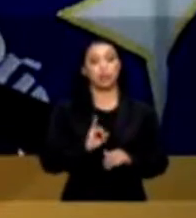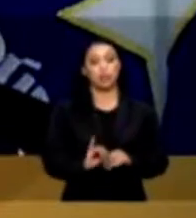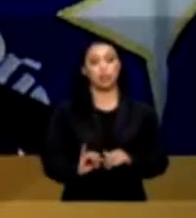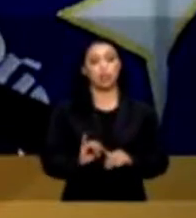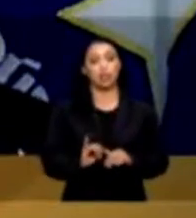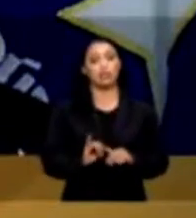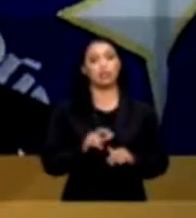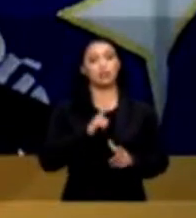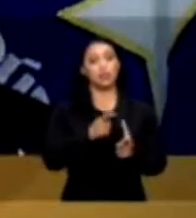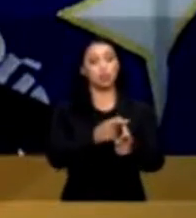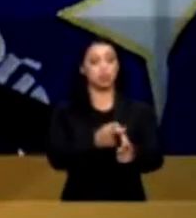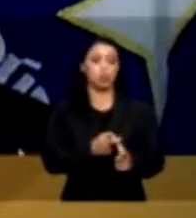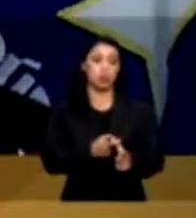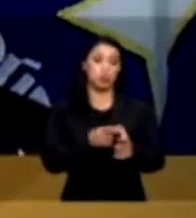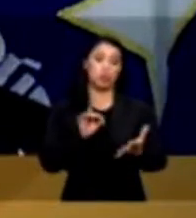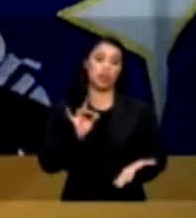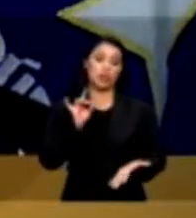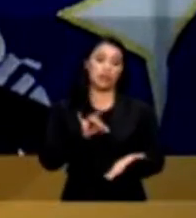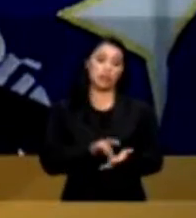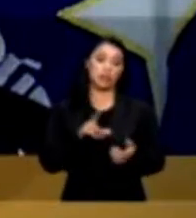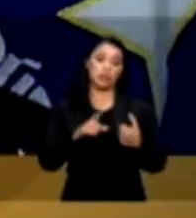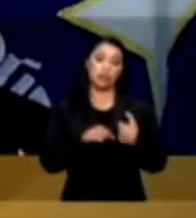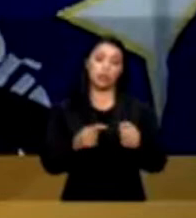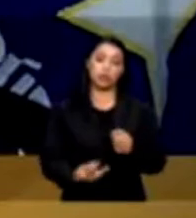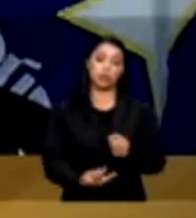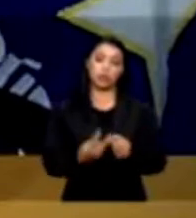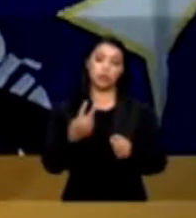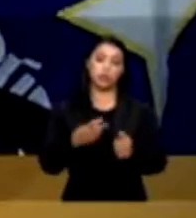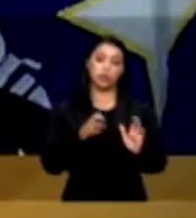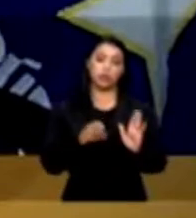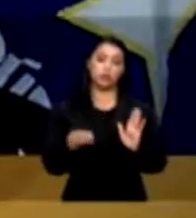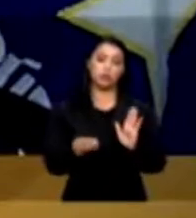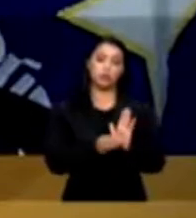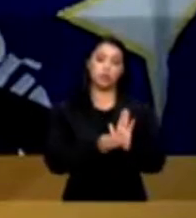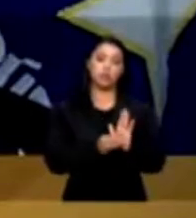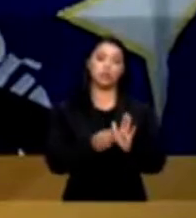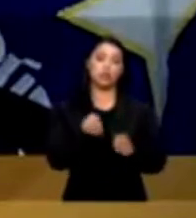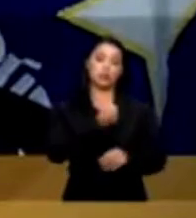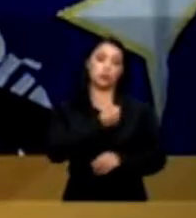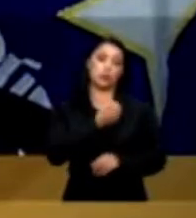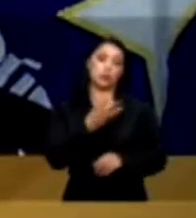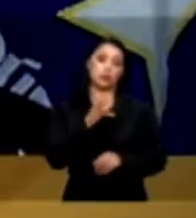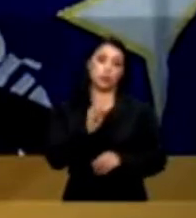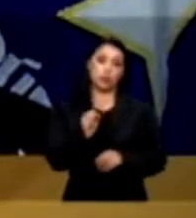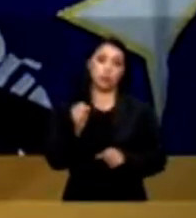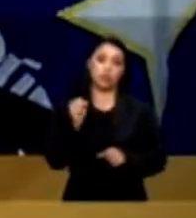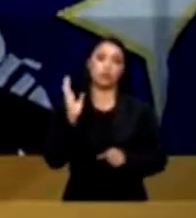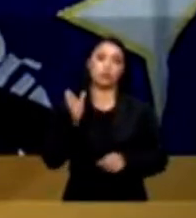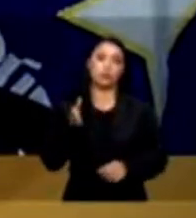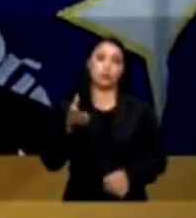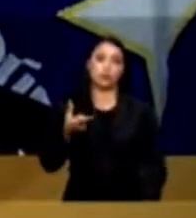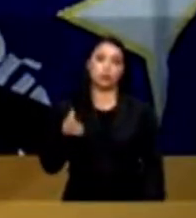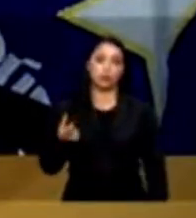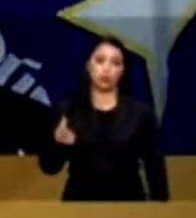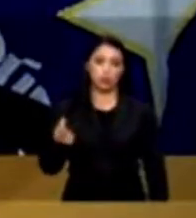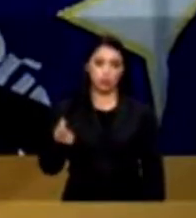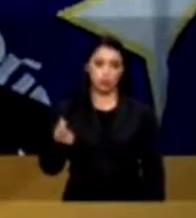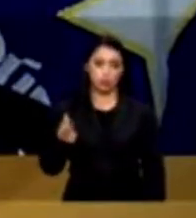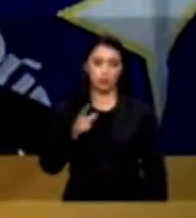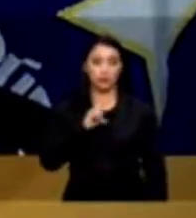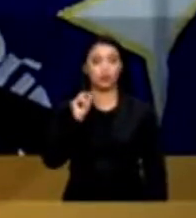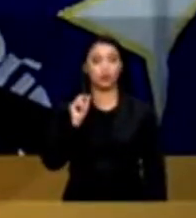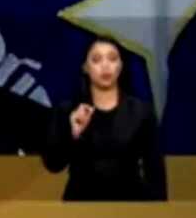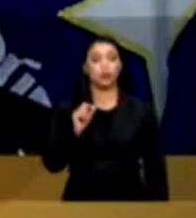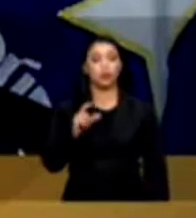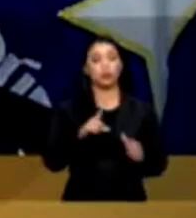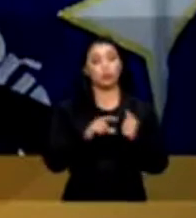2362 para suspender a eficácia do artigo 2º da Emenda Constitucional número 30 de 2000. Com isso, o artigo